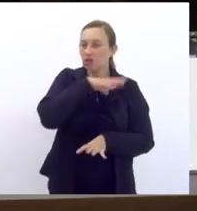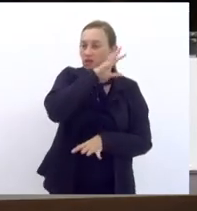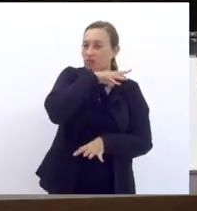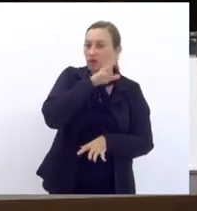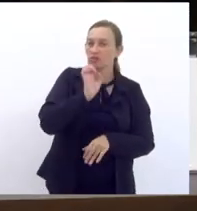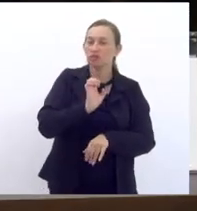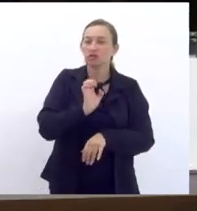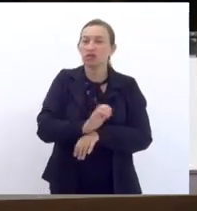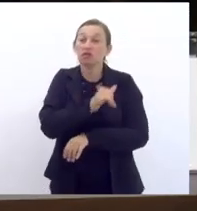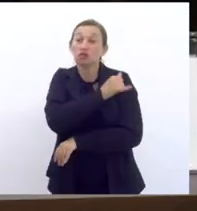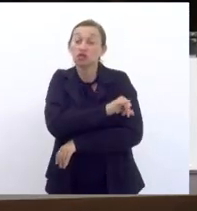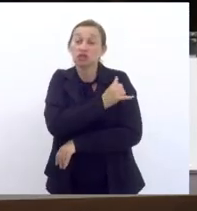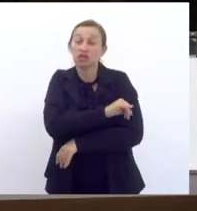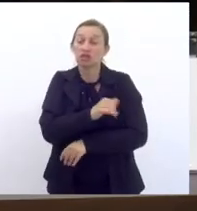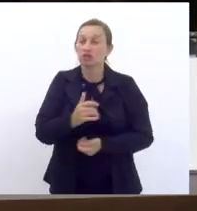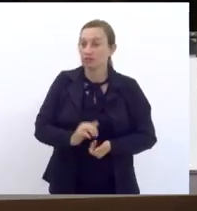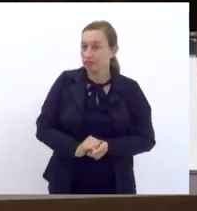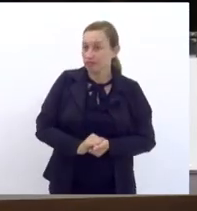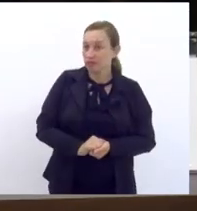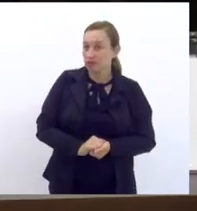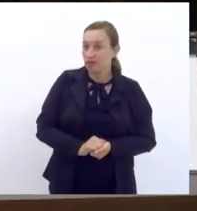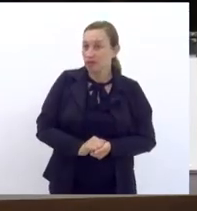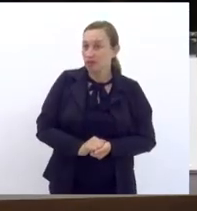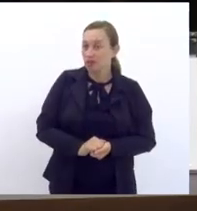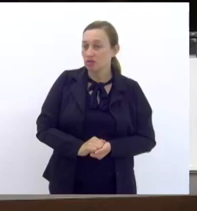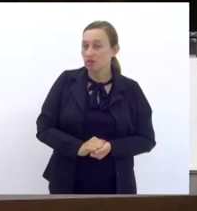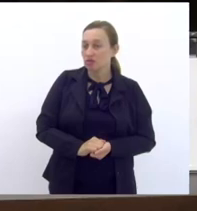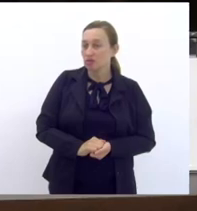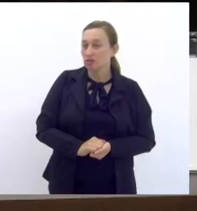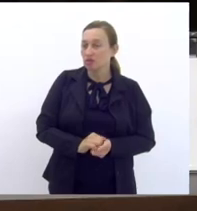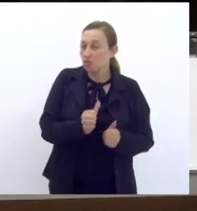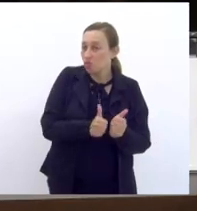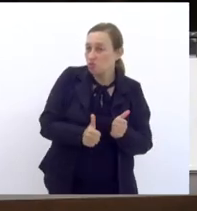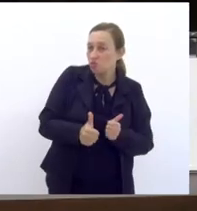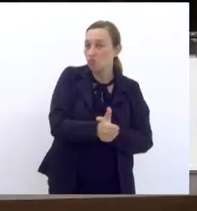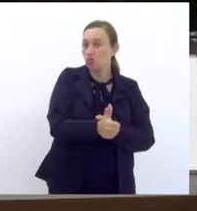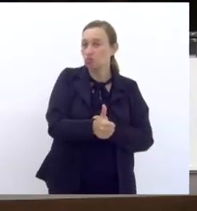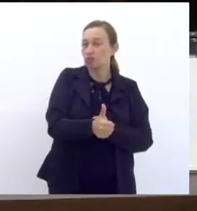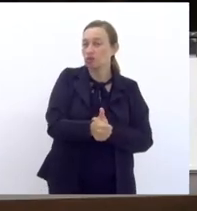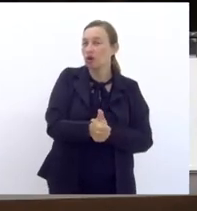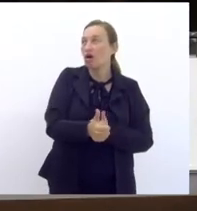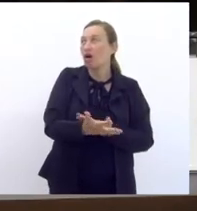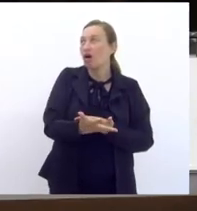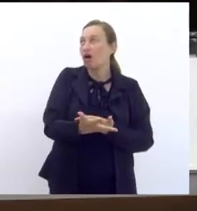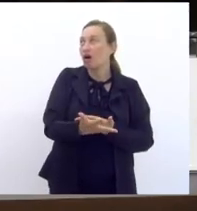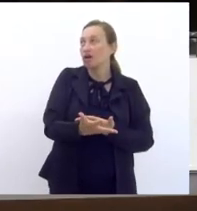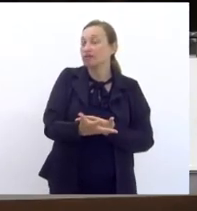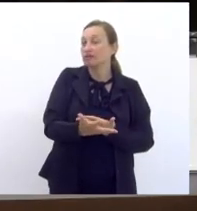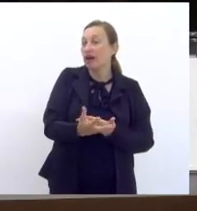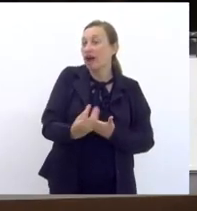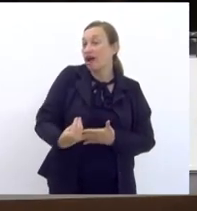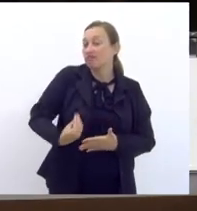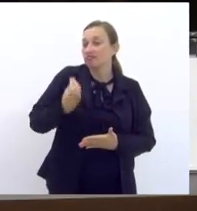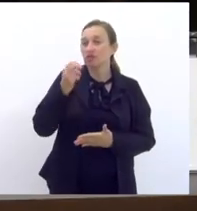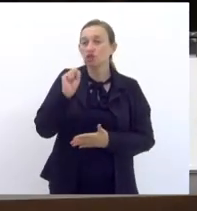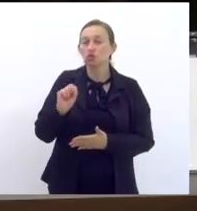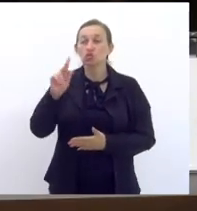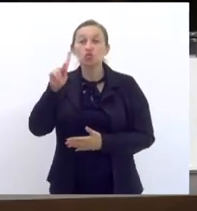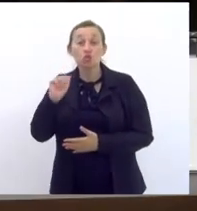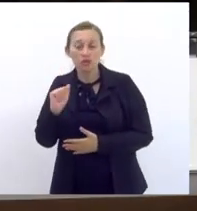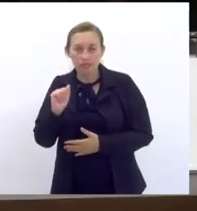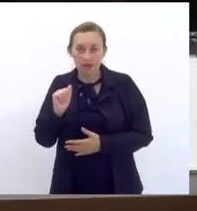Janeiro sem levar em conta o protagonismo e a existência da suipa